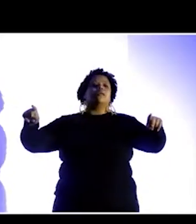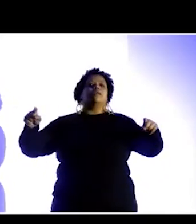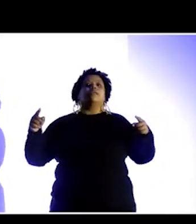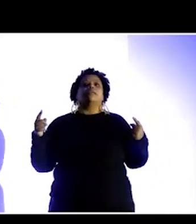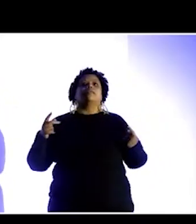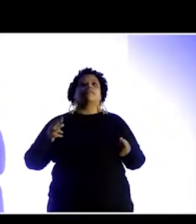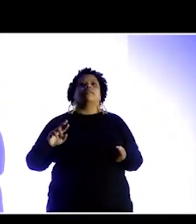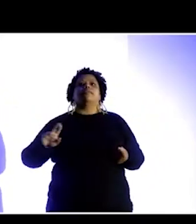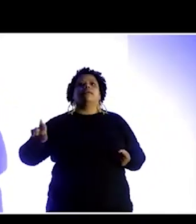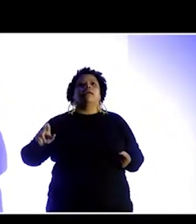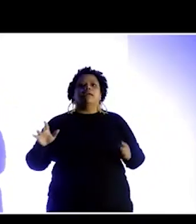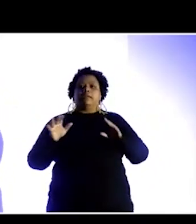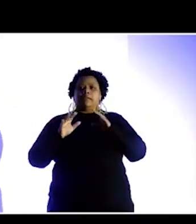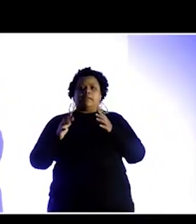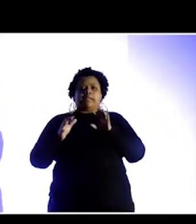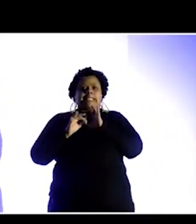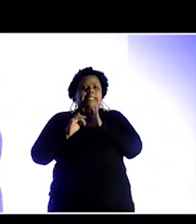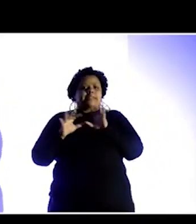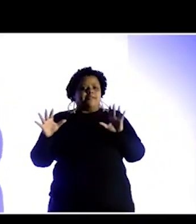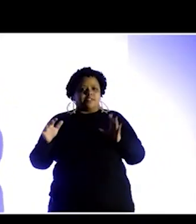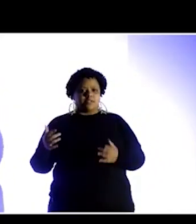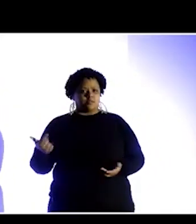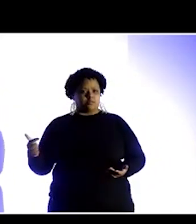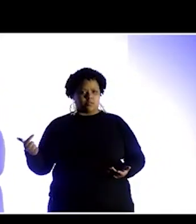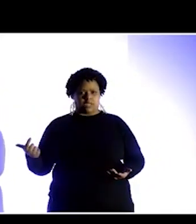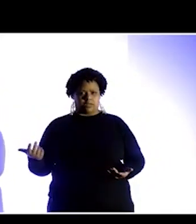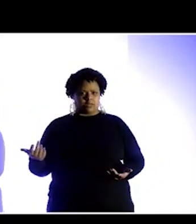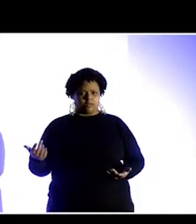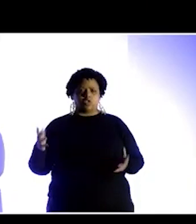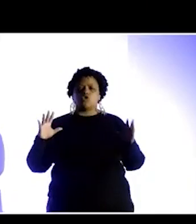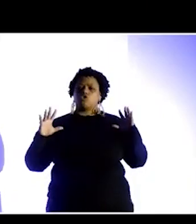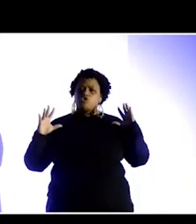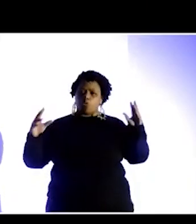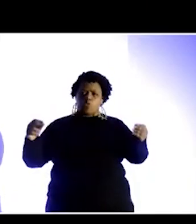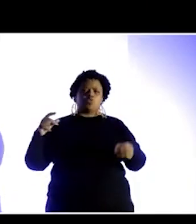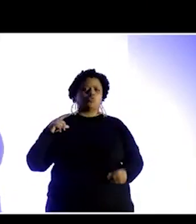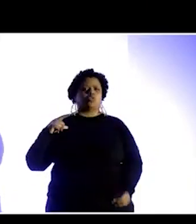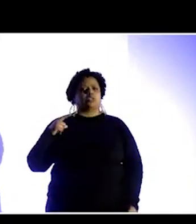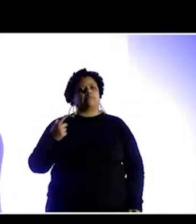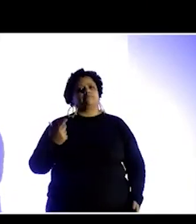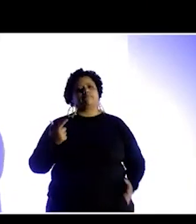tá livre, né? Ninguém tá. Esse é